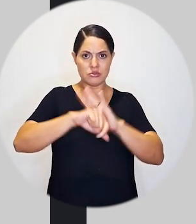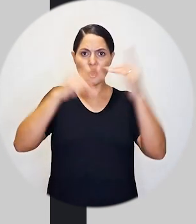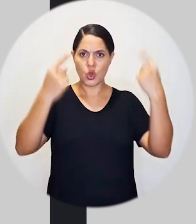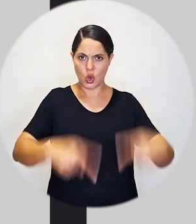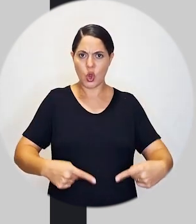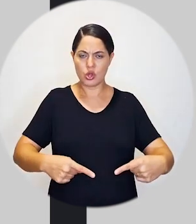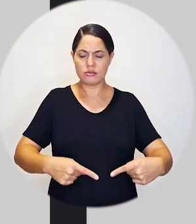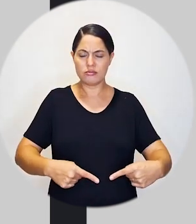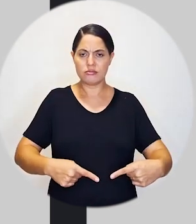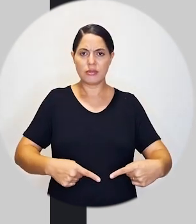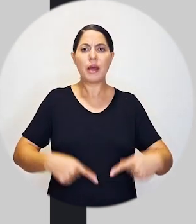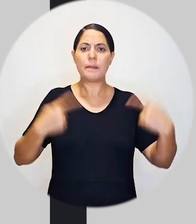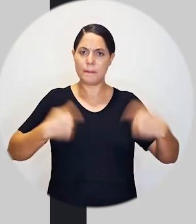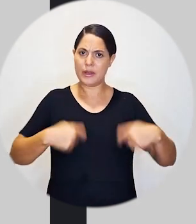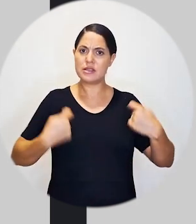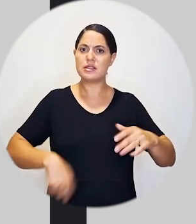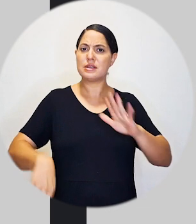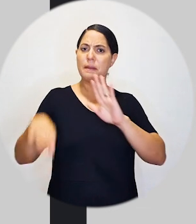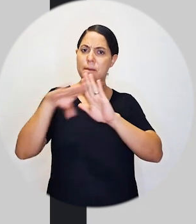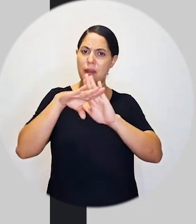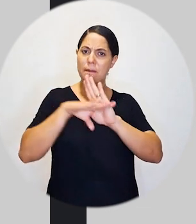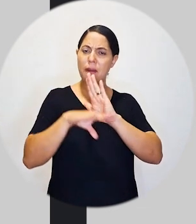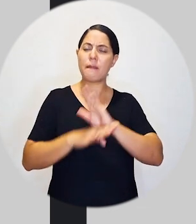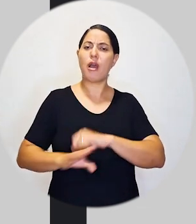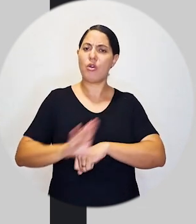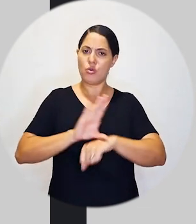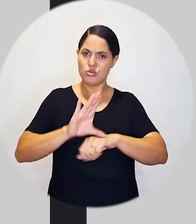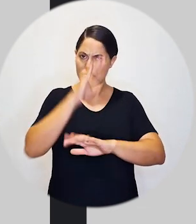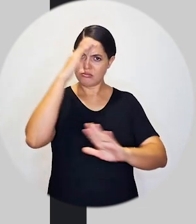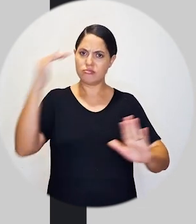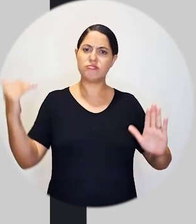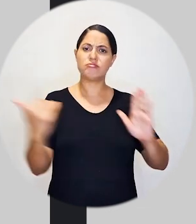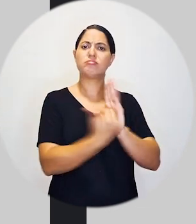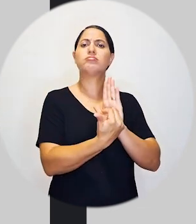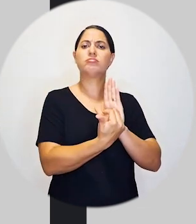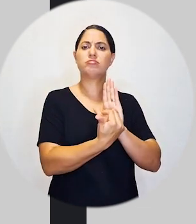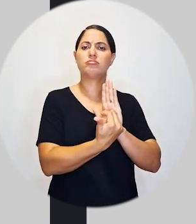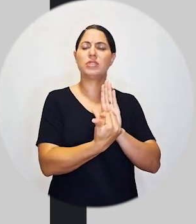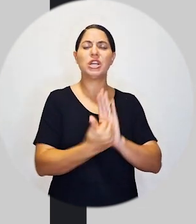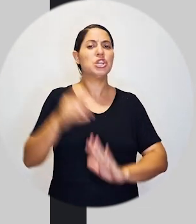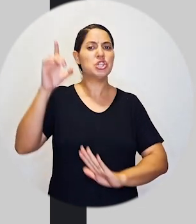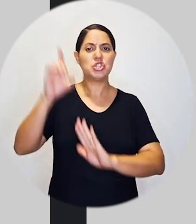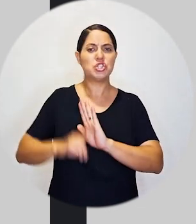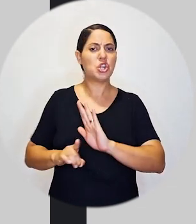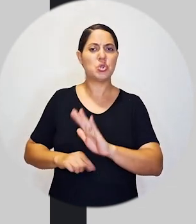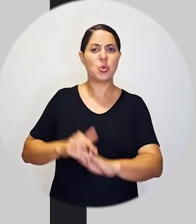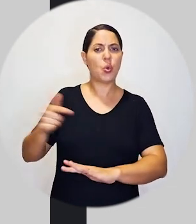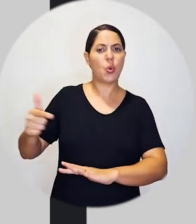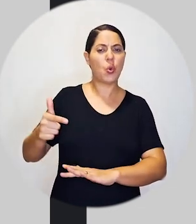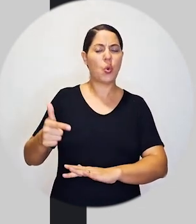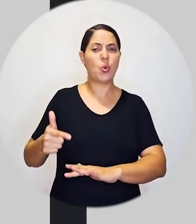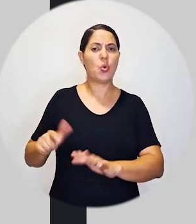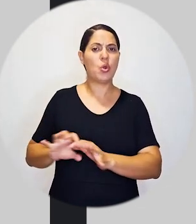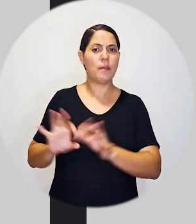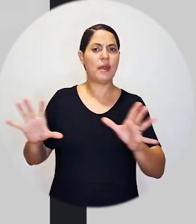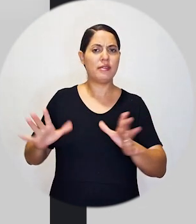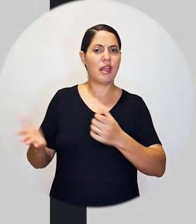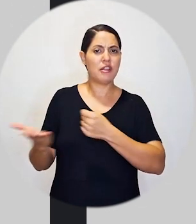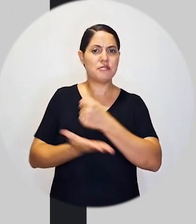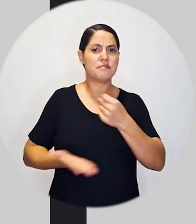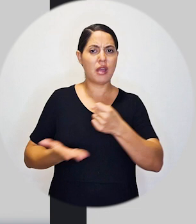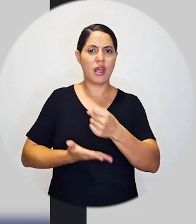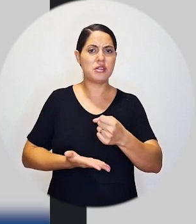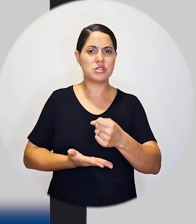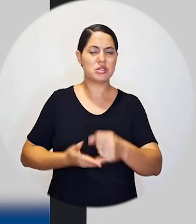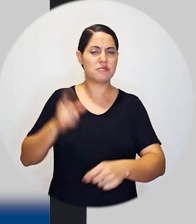legítimo, deve respeitar estritamente os limites constitucionais e legais, sem comprometer direitos e liberdades fundamentais.